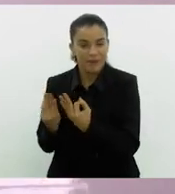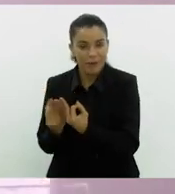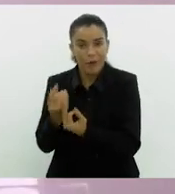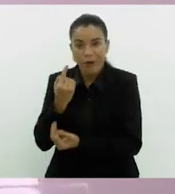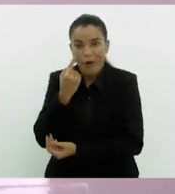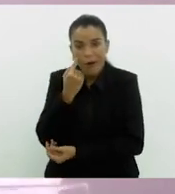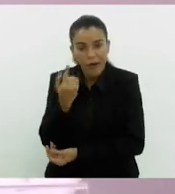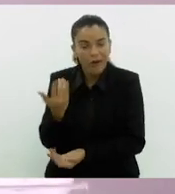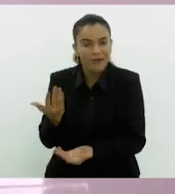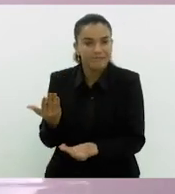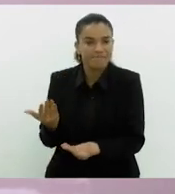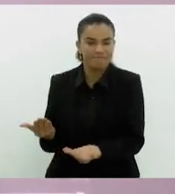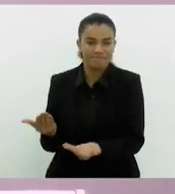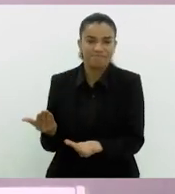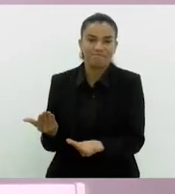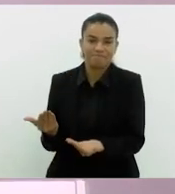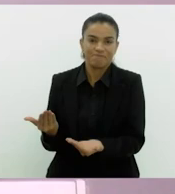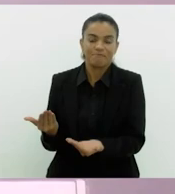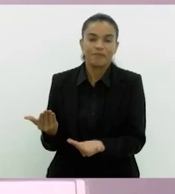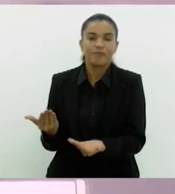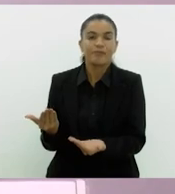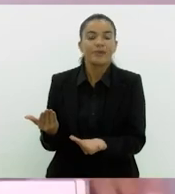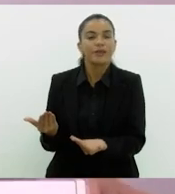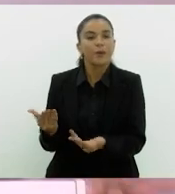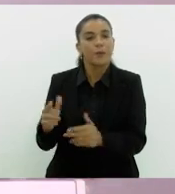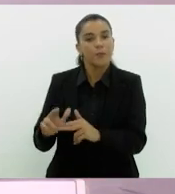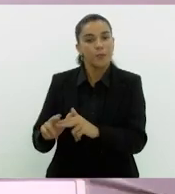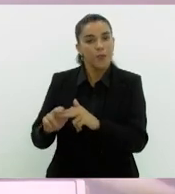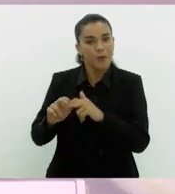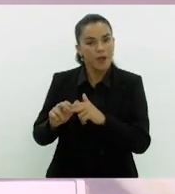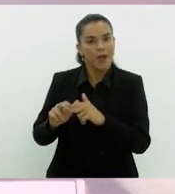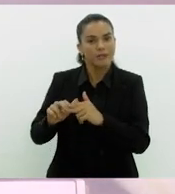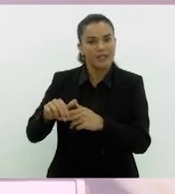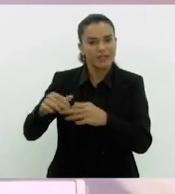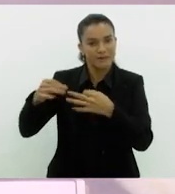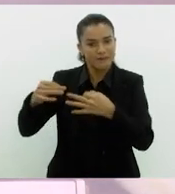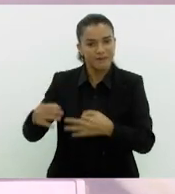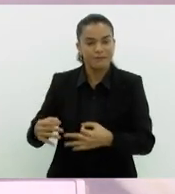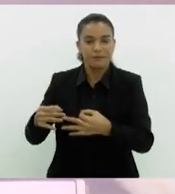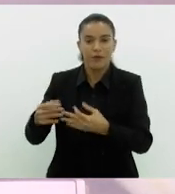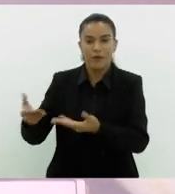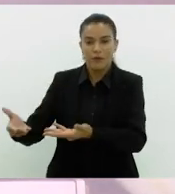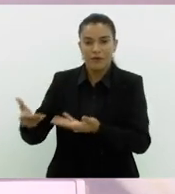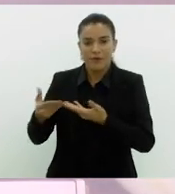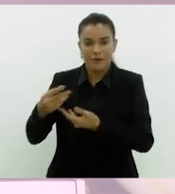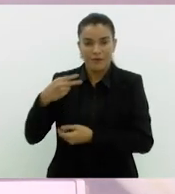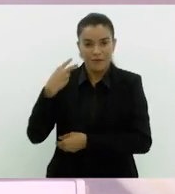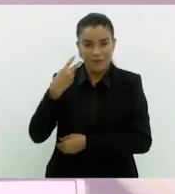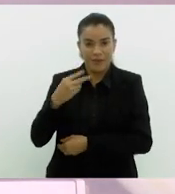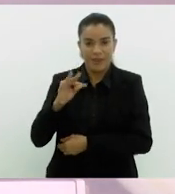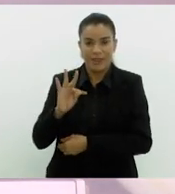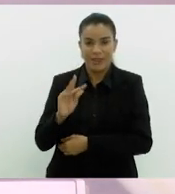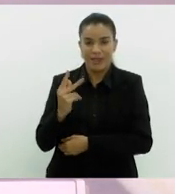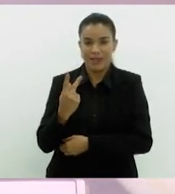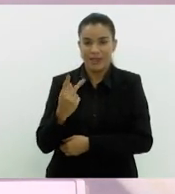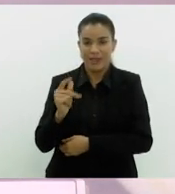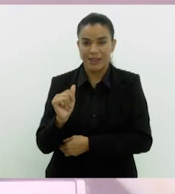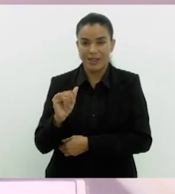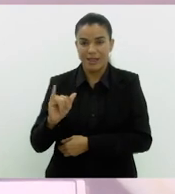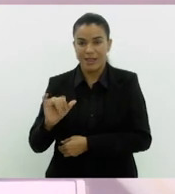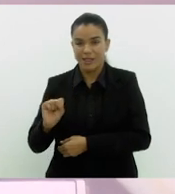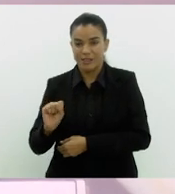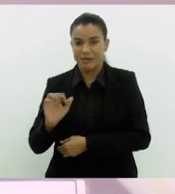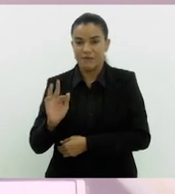estão colocadas. Então, diante dessa afirmação, convidar a vereadora Thaís Ferreira para compor a mesa